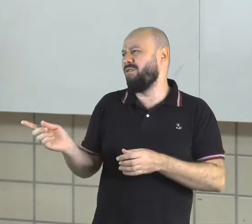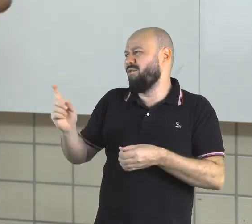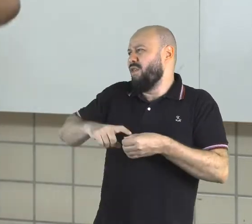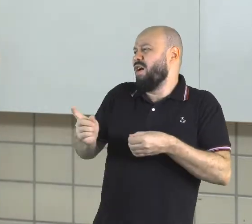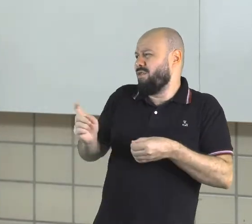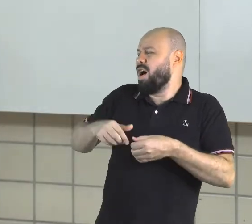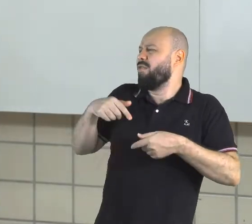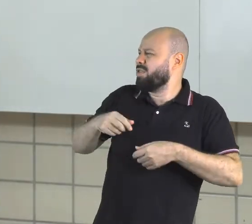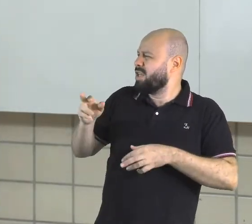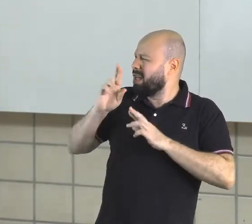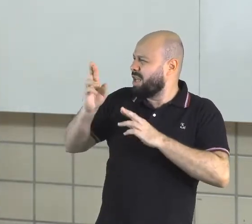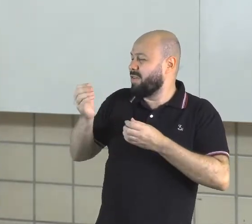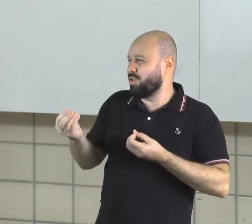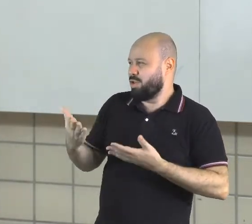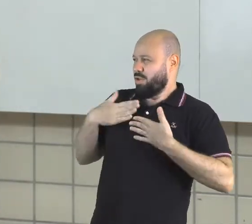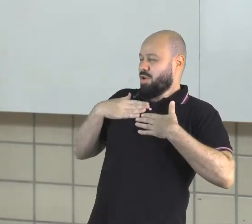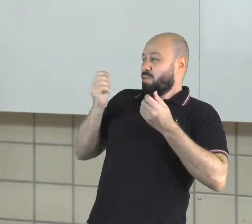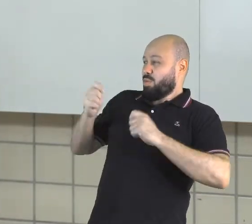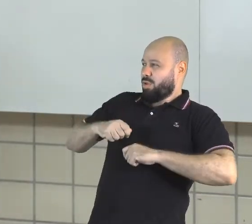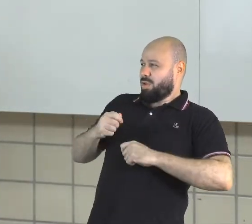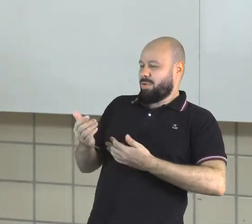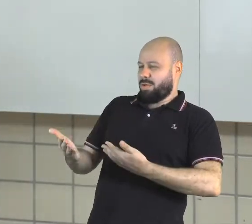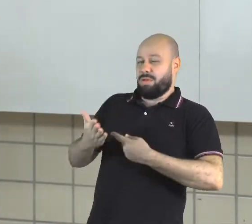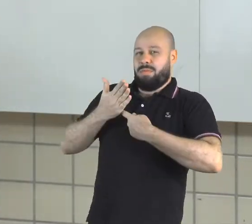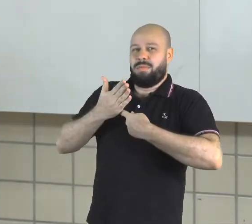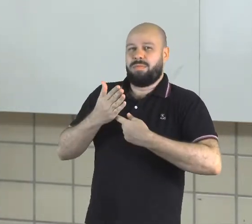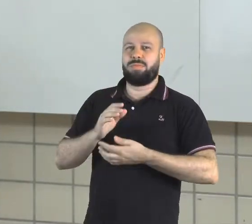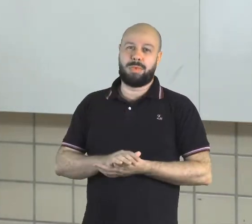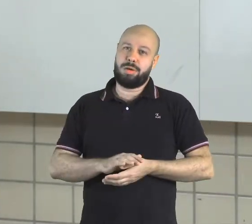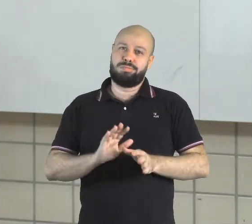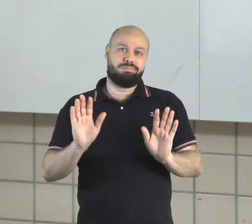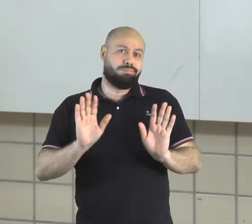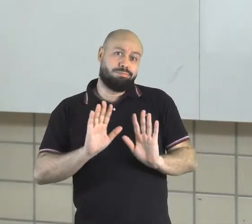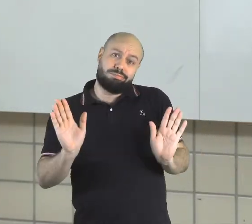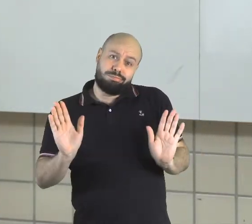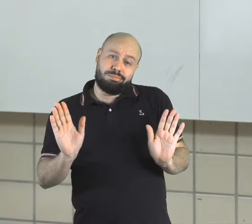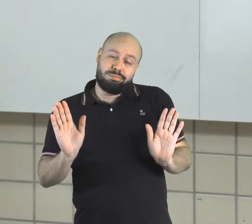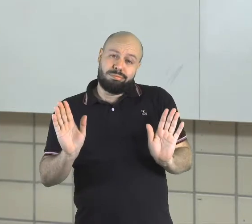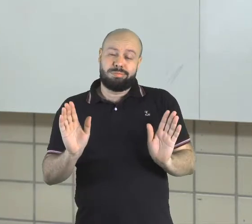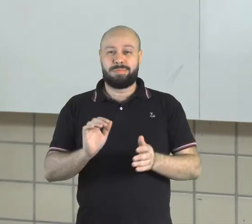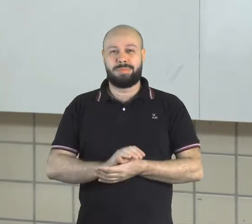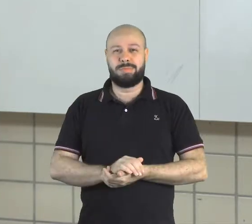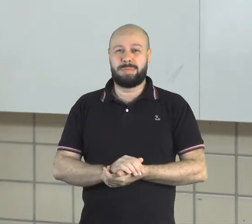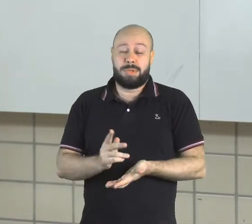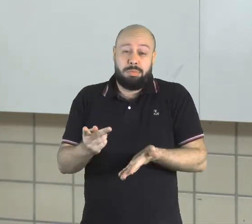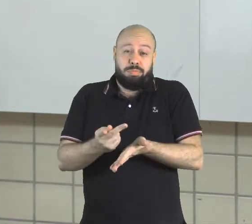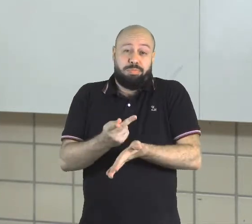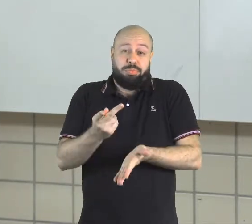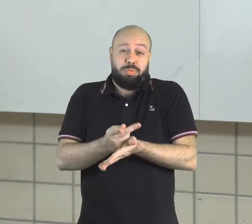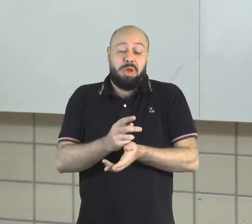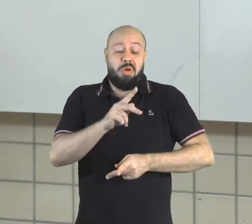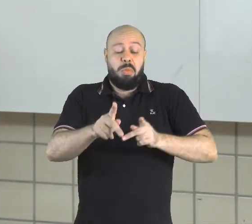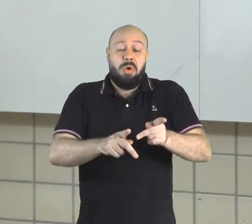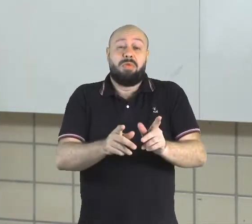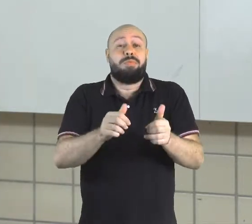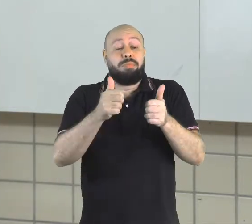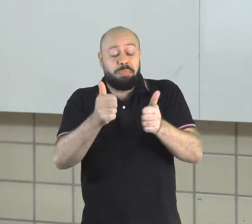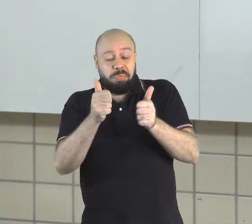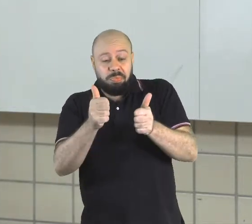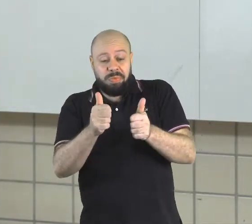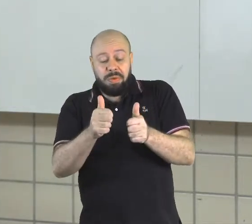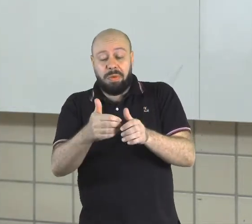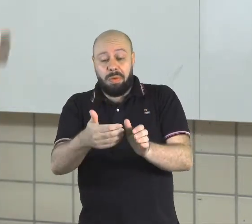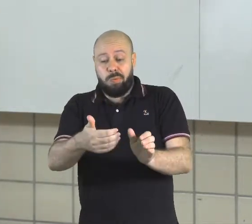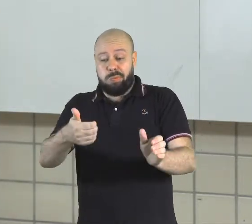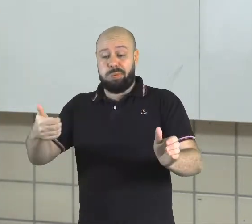você é nossa salvação. Não deu certo. Não funcionou, o povo deixou passar de batido e ele